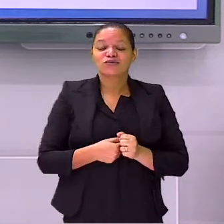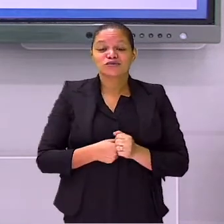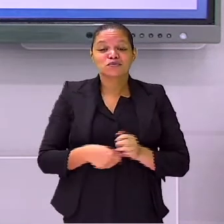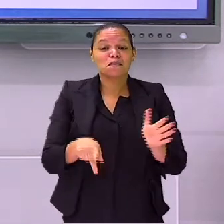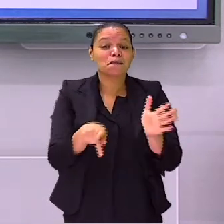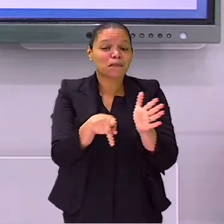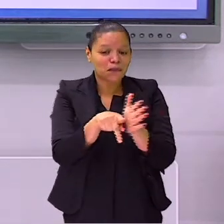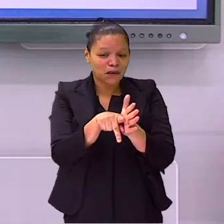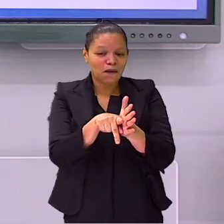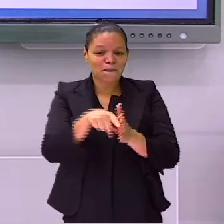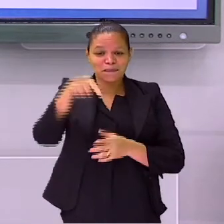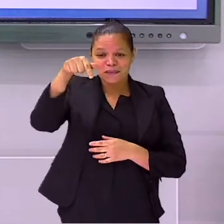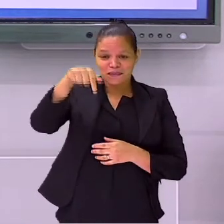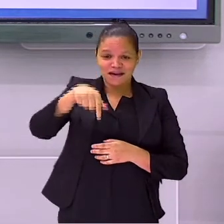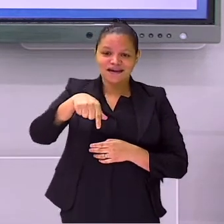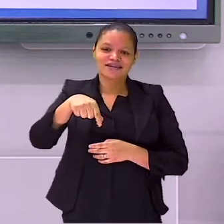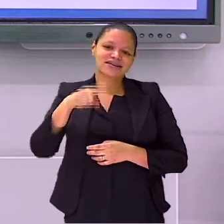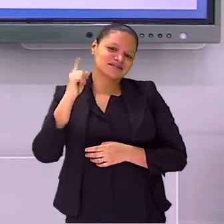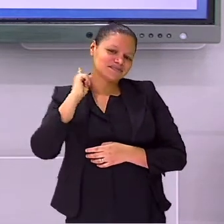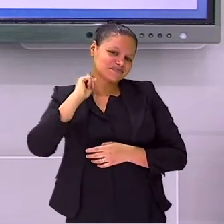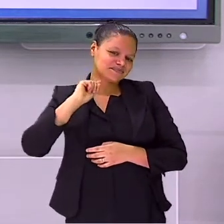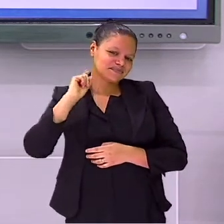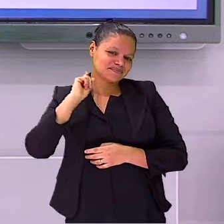Minas Gerais.